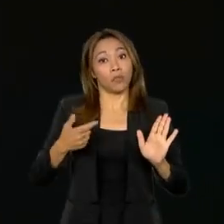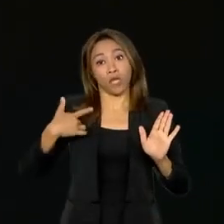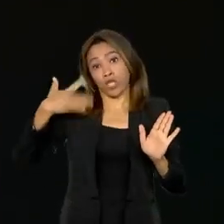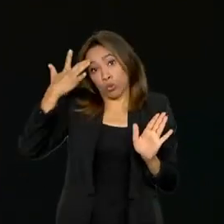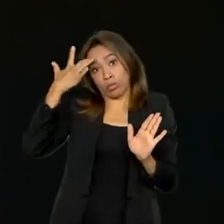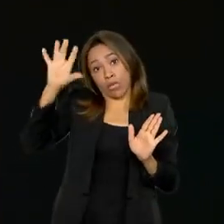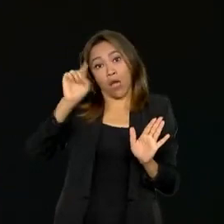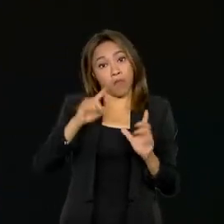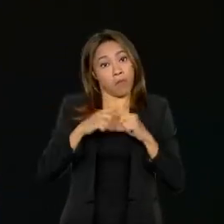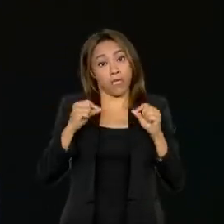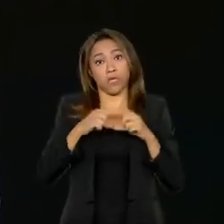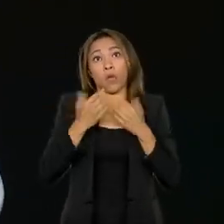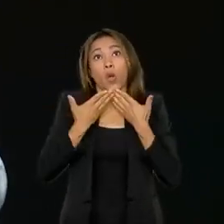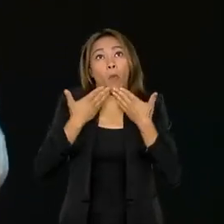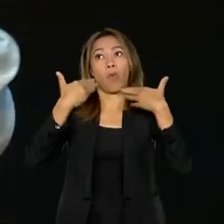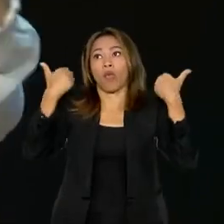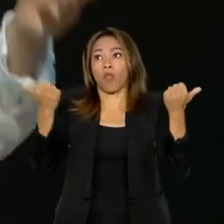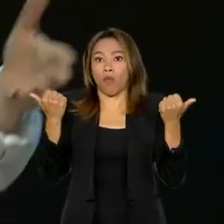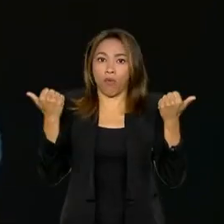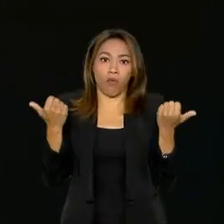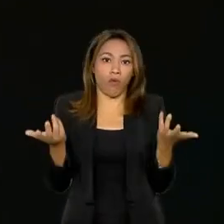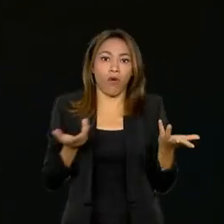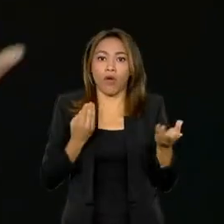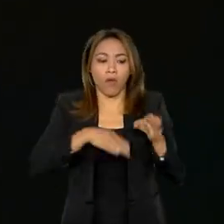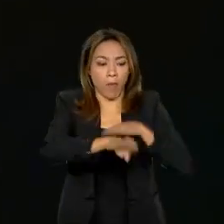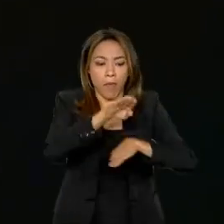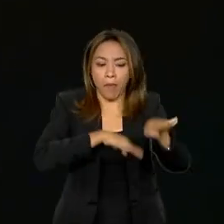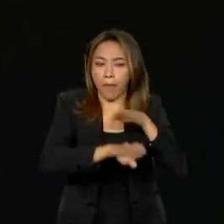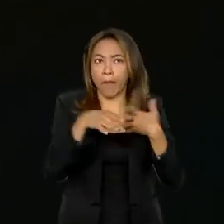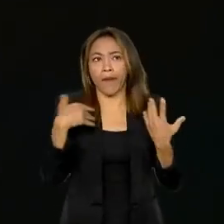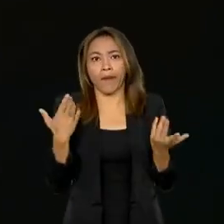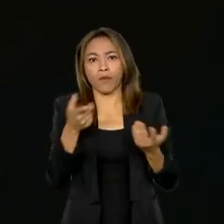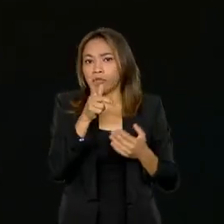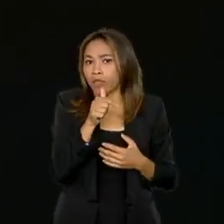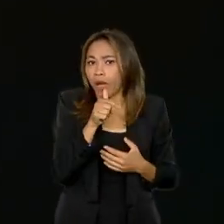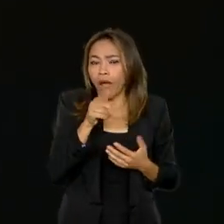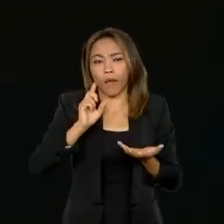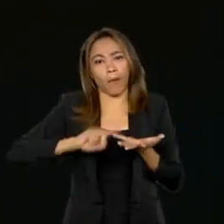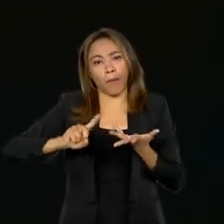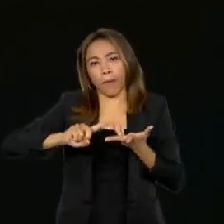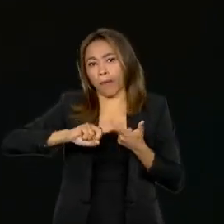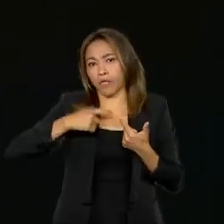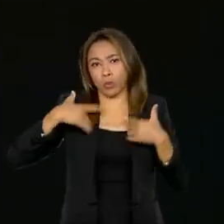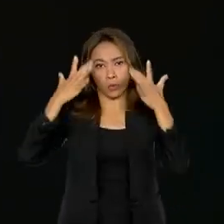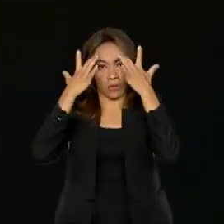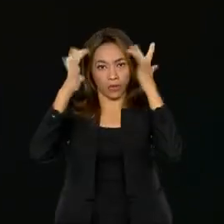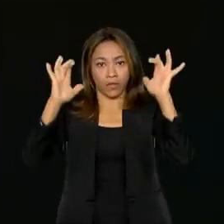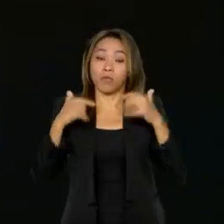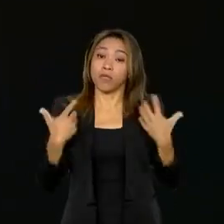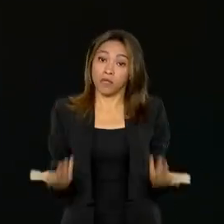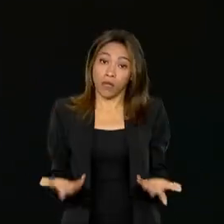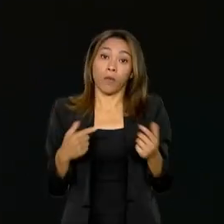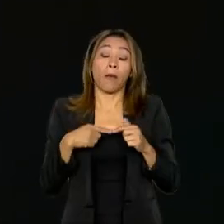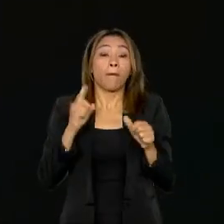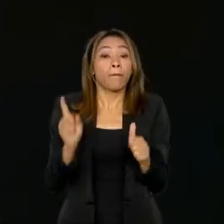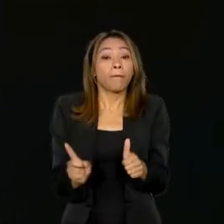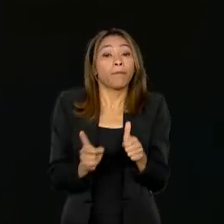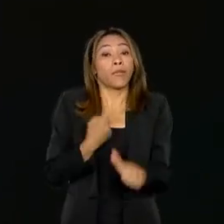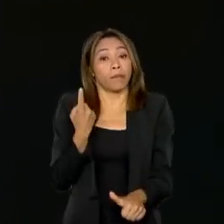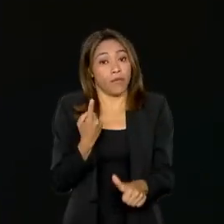de abastecimento de água, de mobilidade urbana, ou de qualquer uma dessas outras áreas. Então, nós vamos fazer a